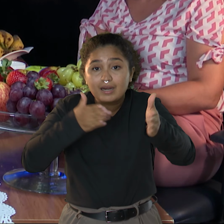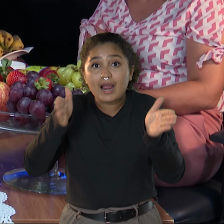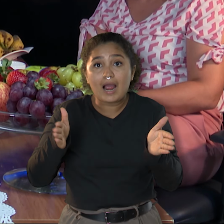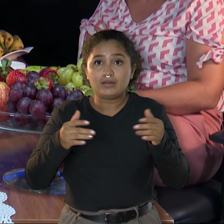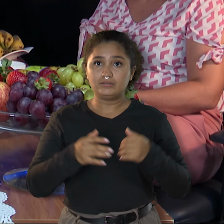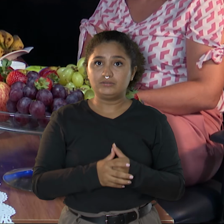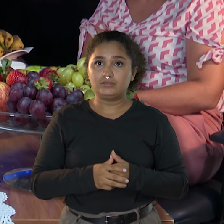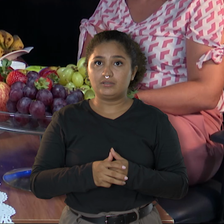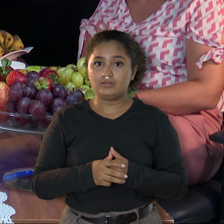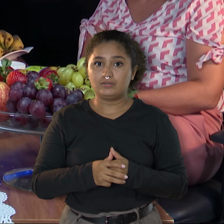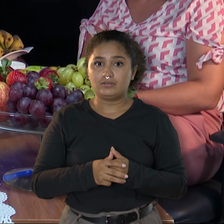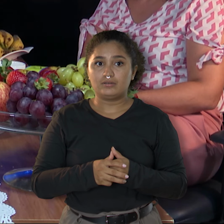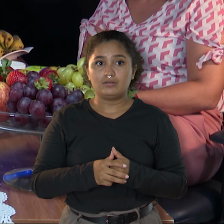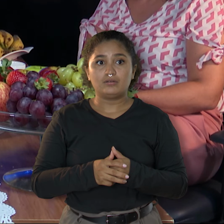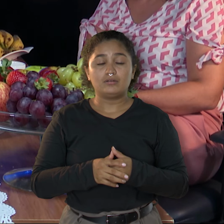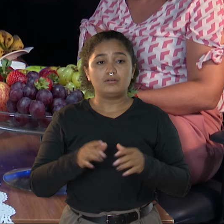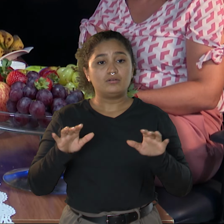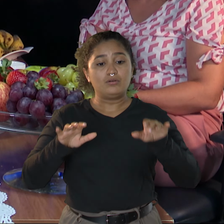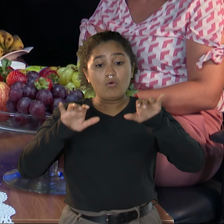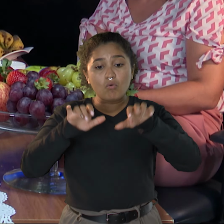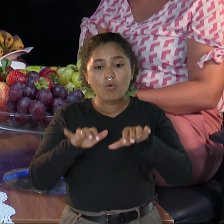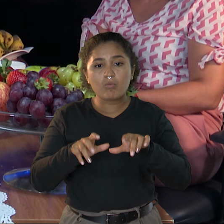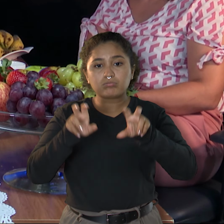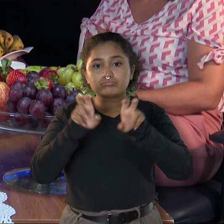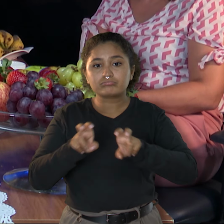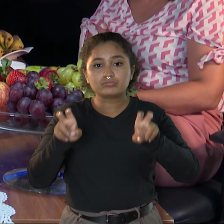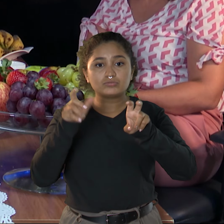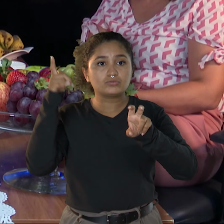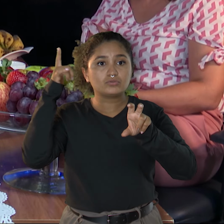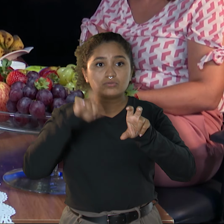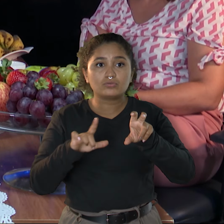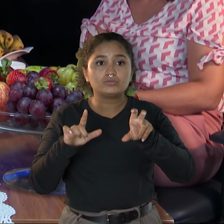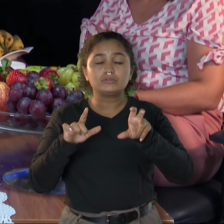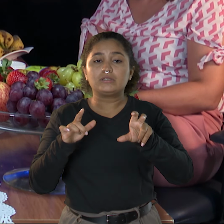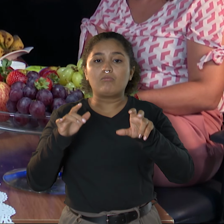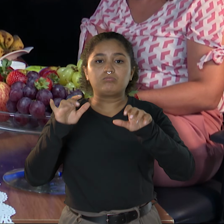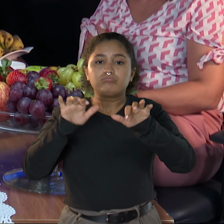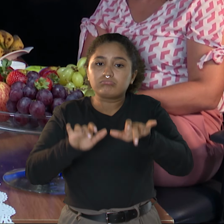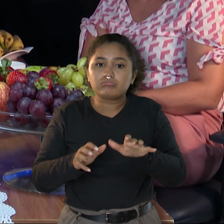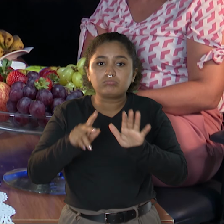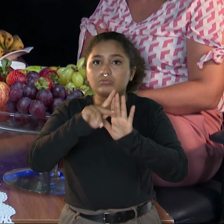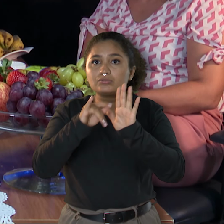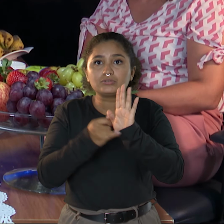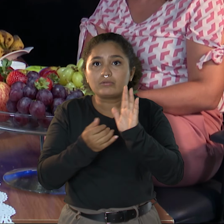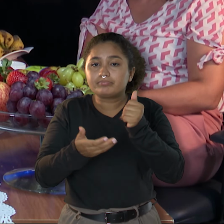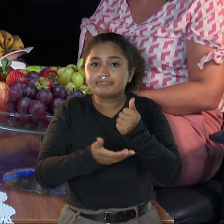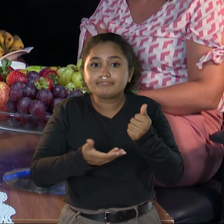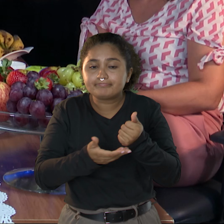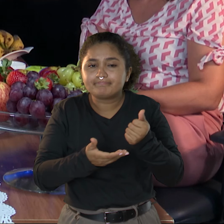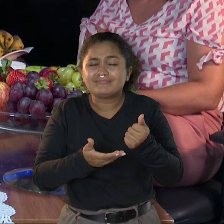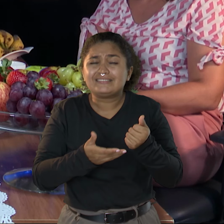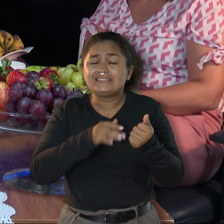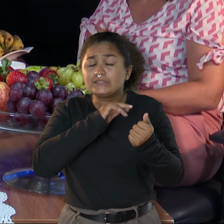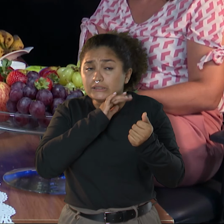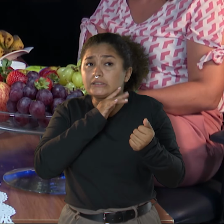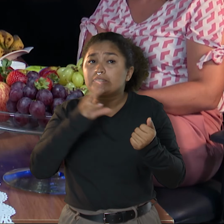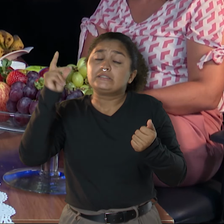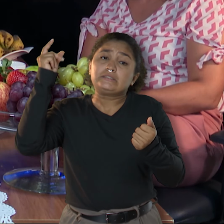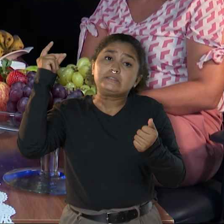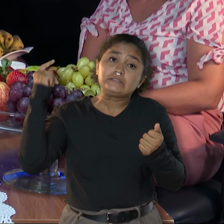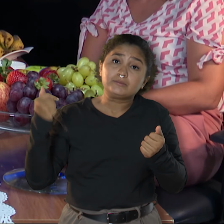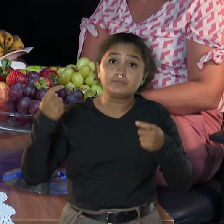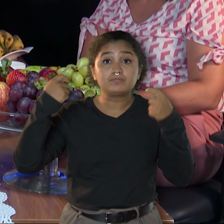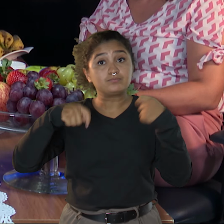tempo de contratação absurdo. O computador tinha 2 anos que ninguém comprava, porque a gente não conseguia escrever o projeto básico. Então a gente estava bem feio, assim. A gente estava numa